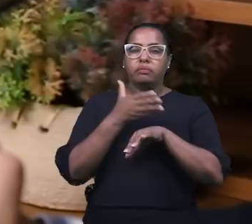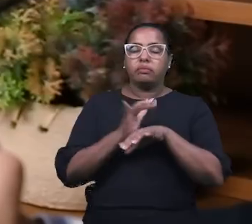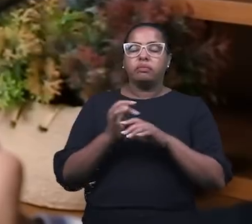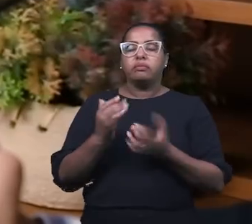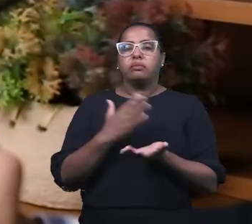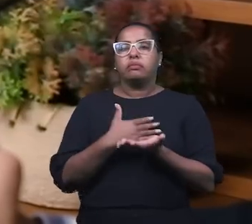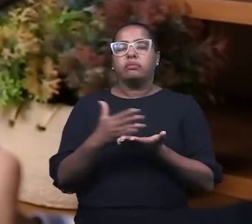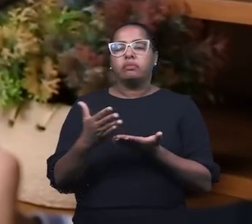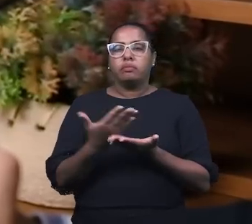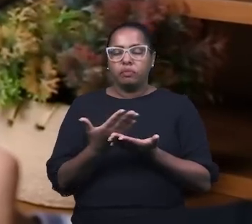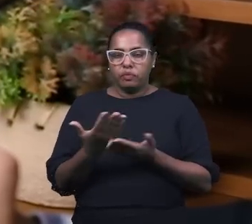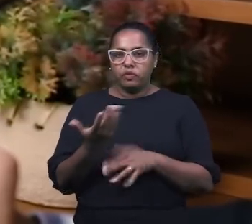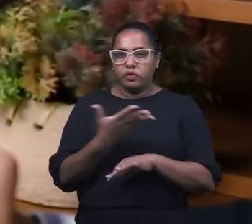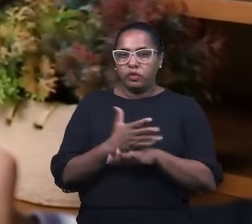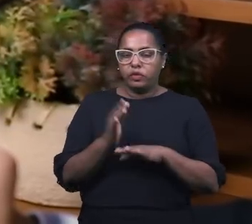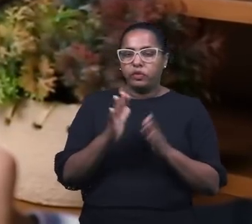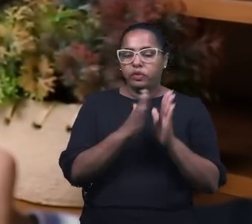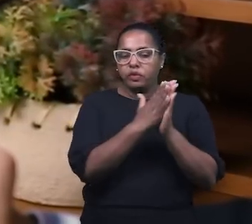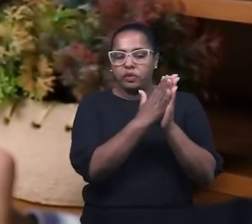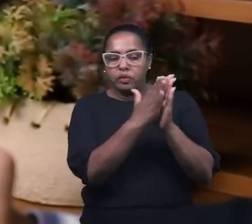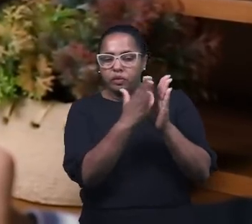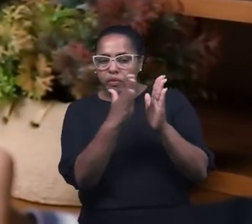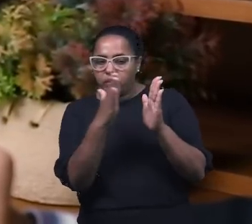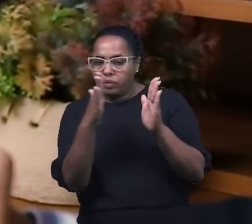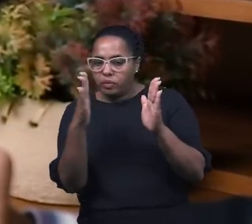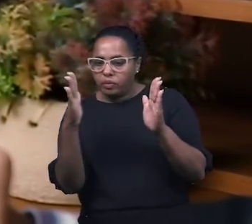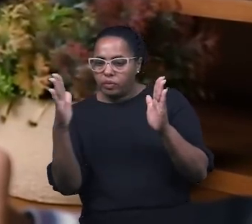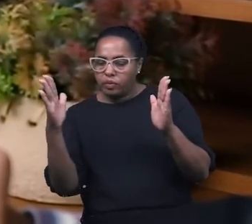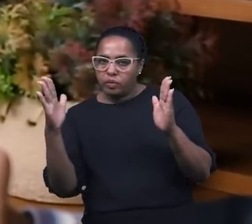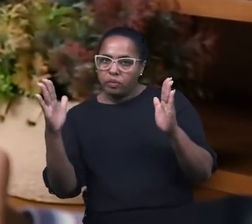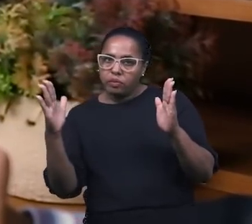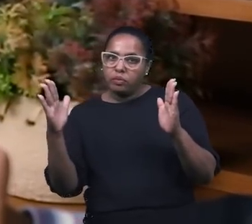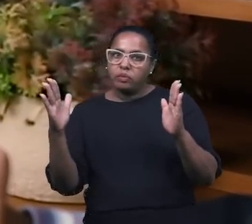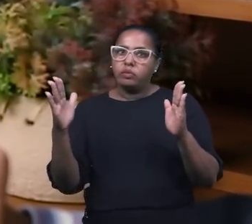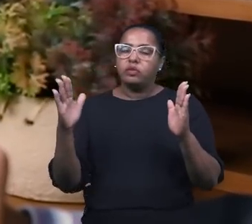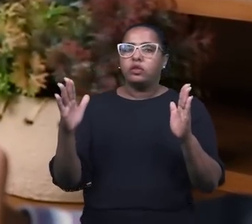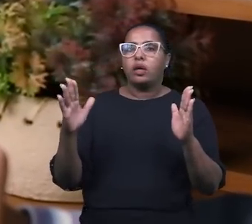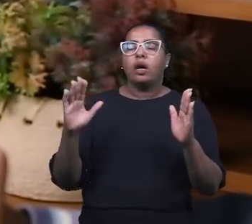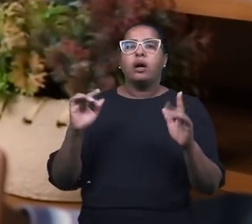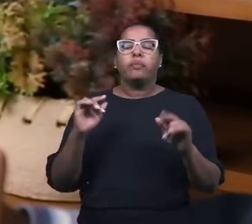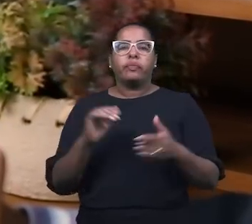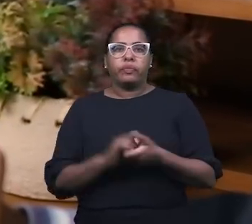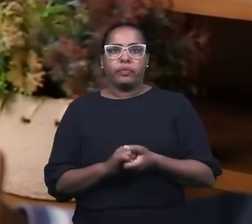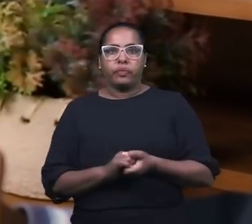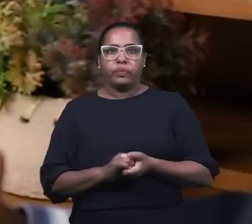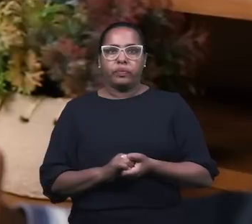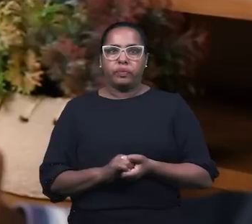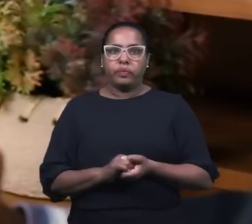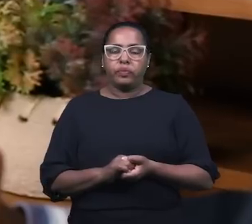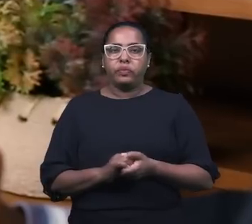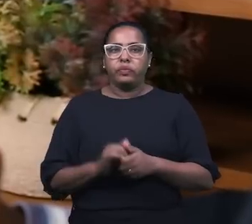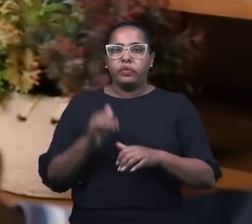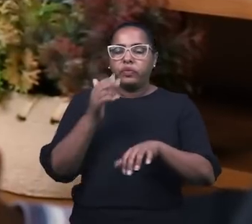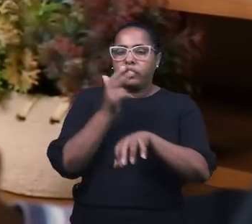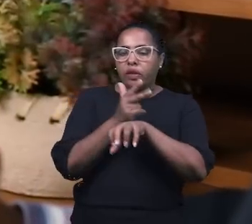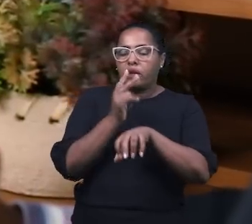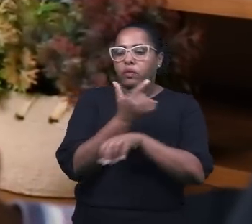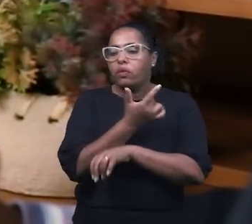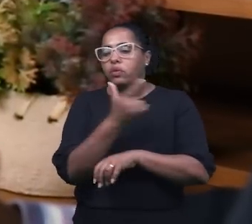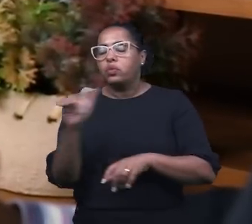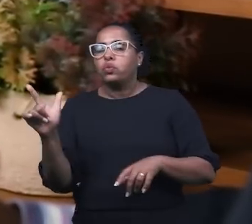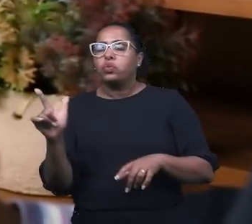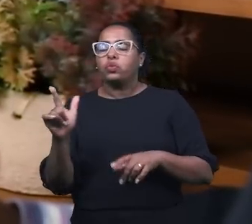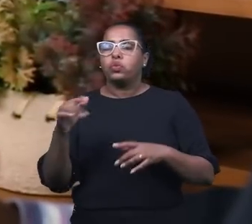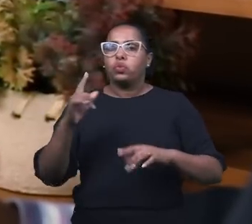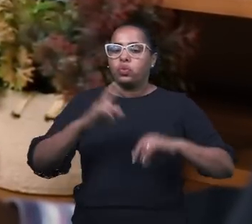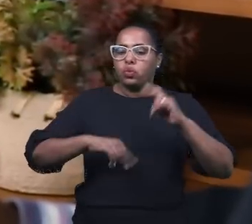começamos com a gravação de uma trilha com piano, geralmente começa pelo piano, depois gravamos os outros